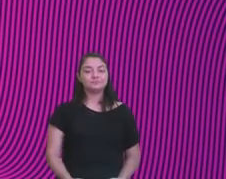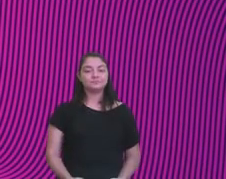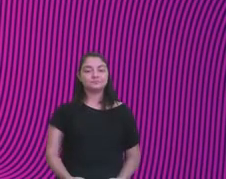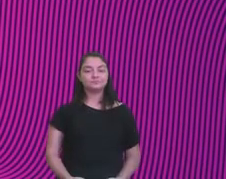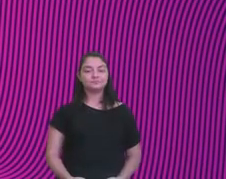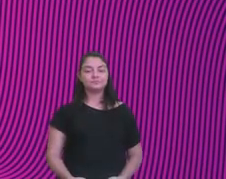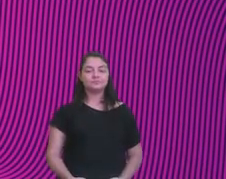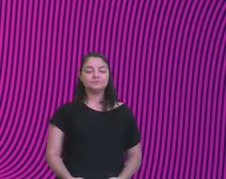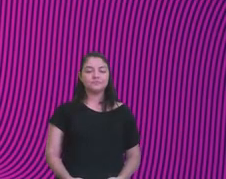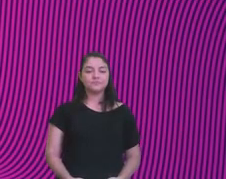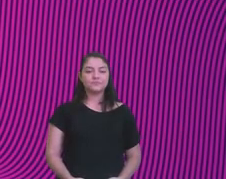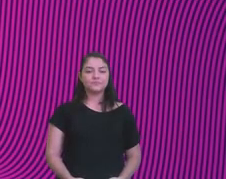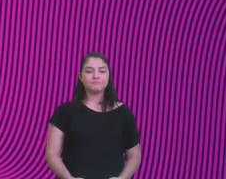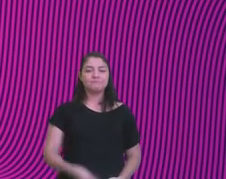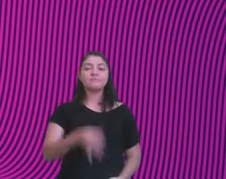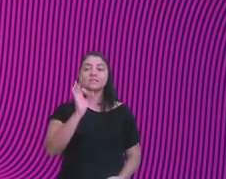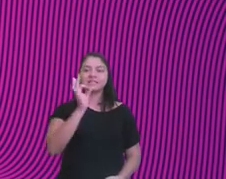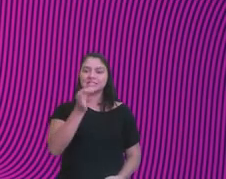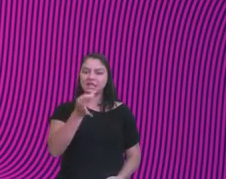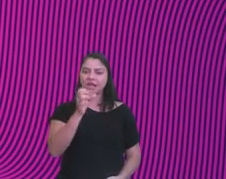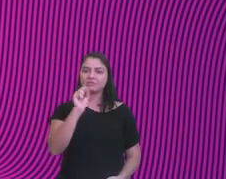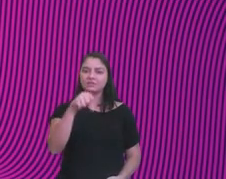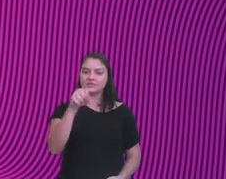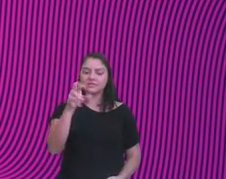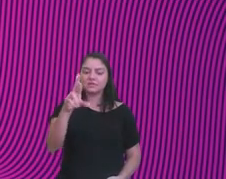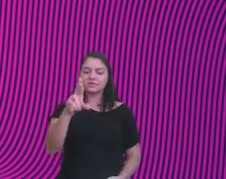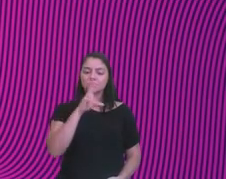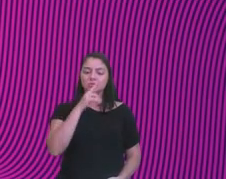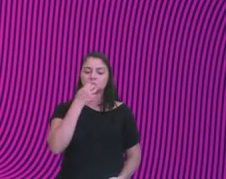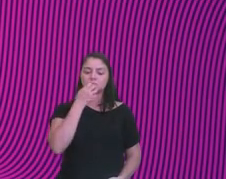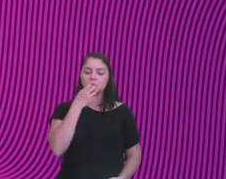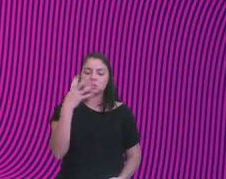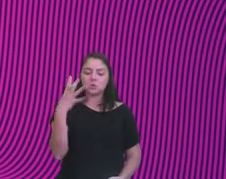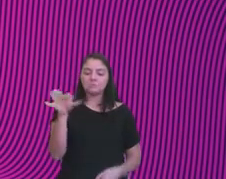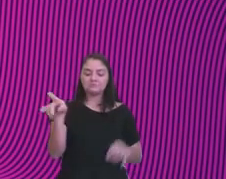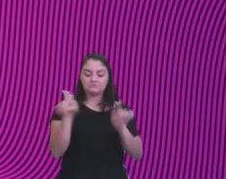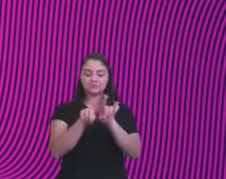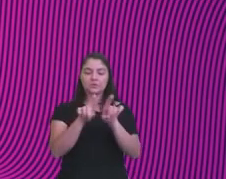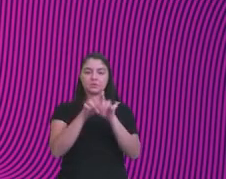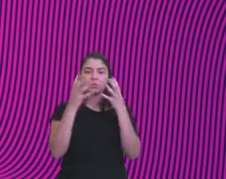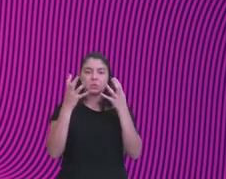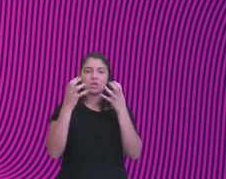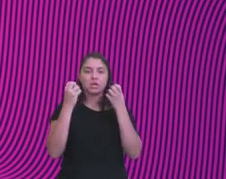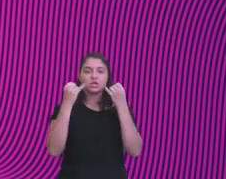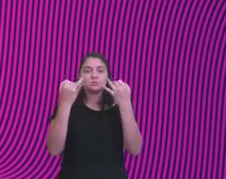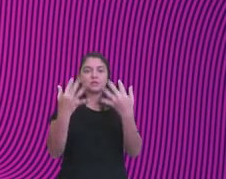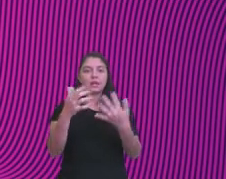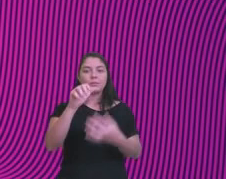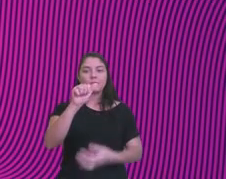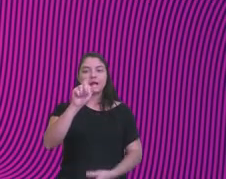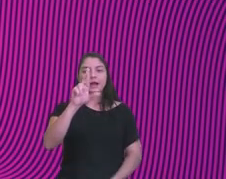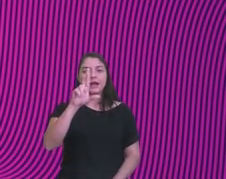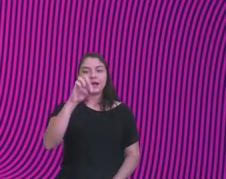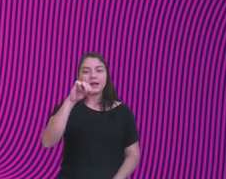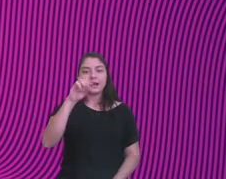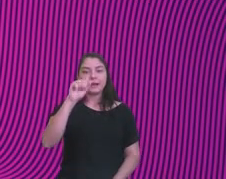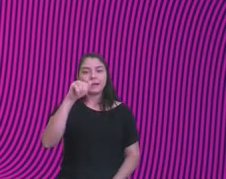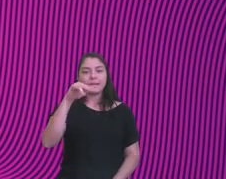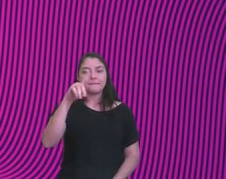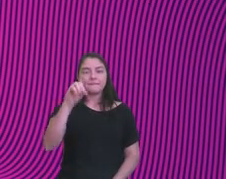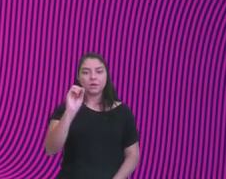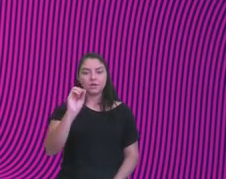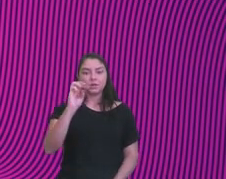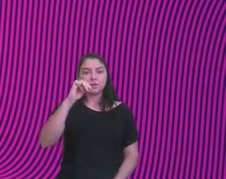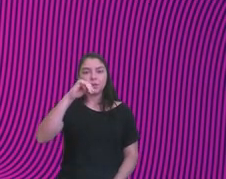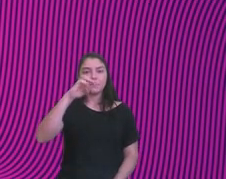Lúcia. Com certeza. Queria passar agora para o Armando Melani, né? Primeiro, te